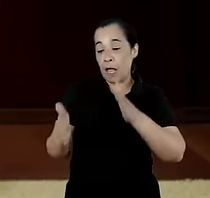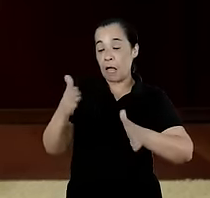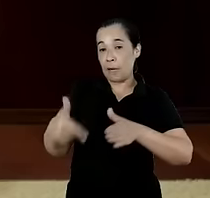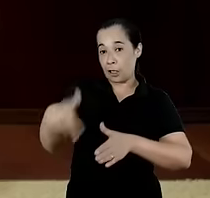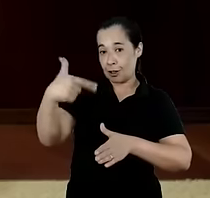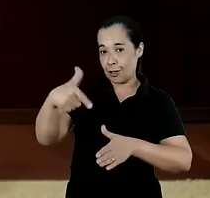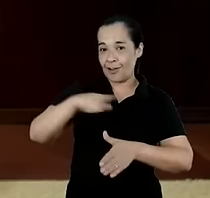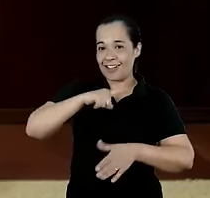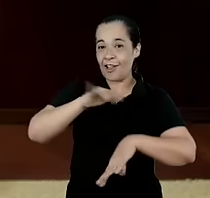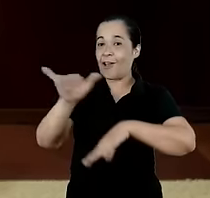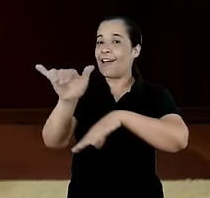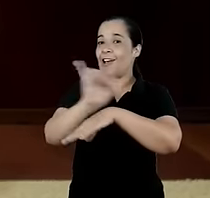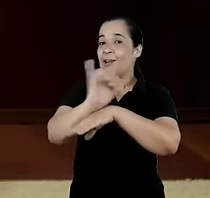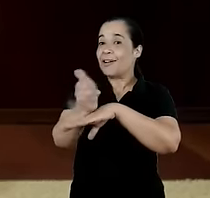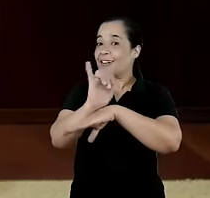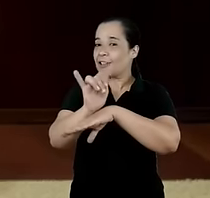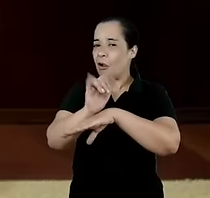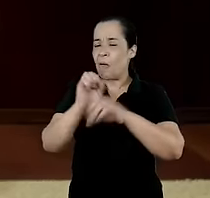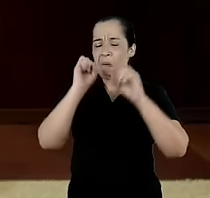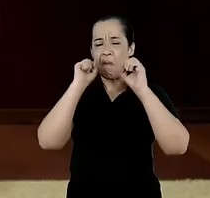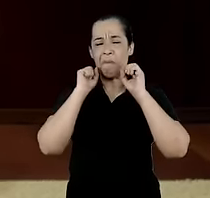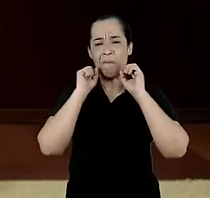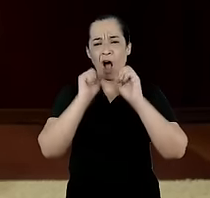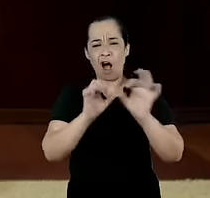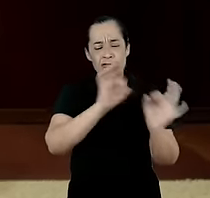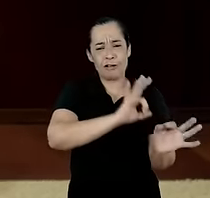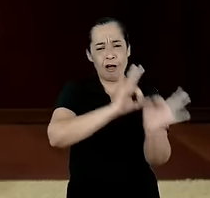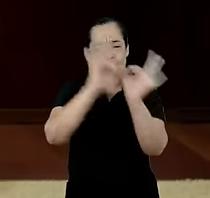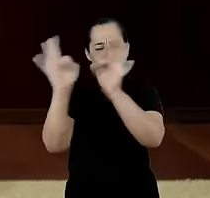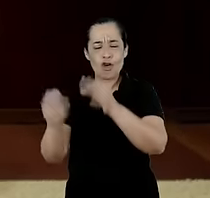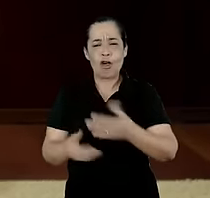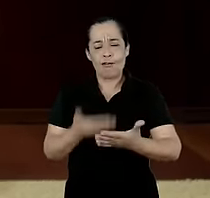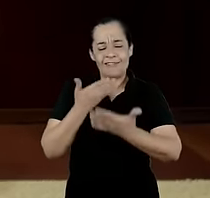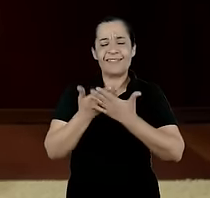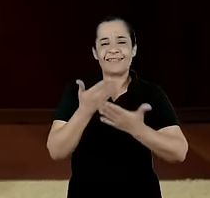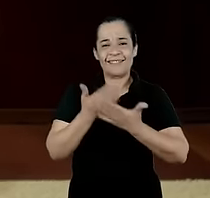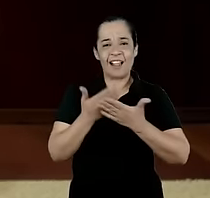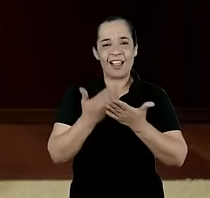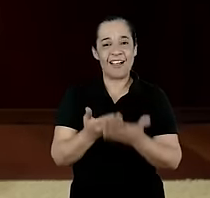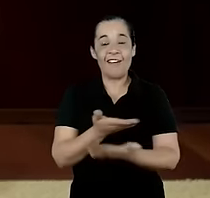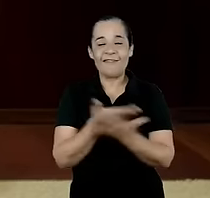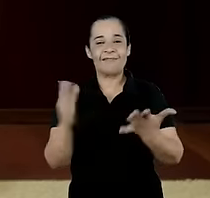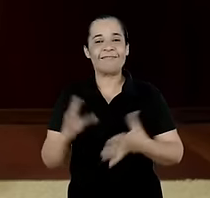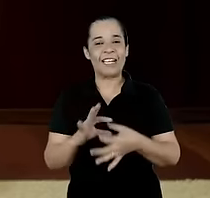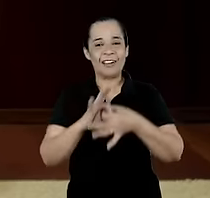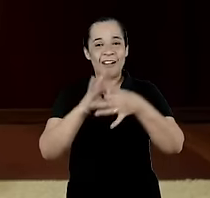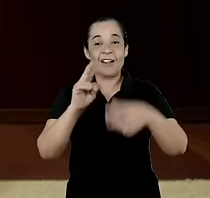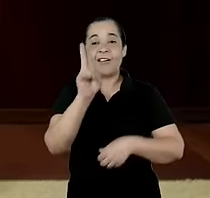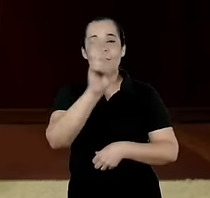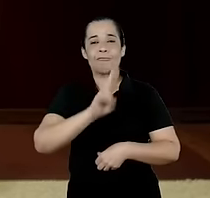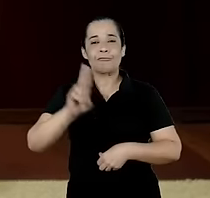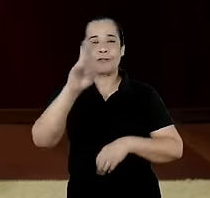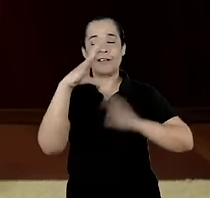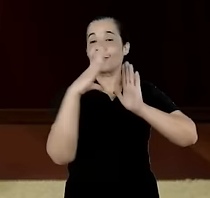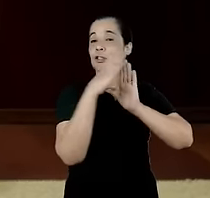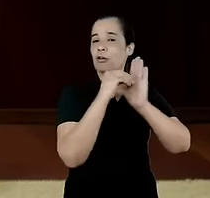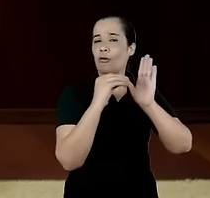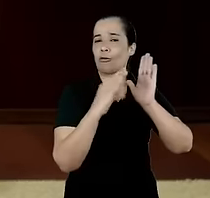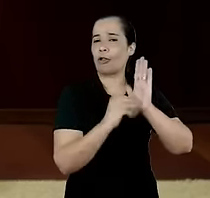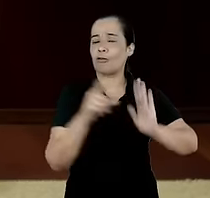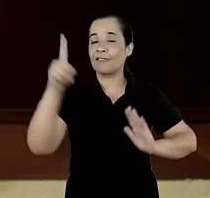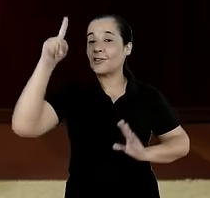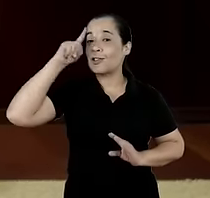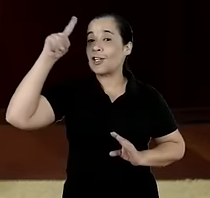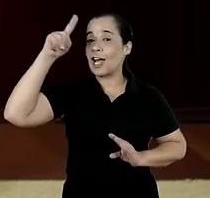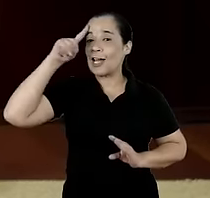para vocês acessarem consumirem estudarem fiquem à vontade para poder utilizar esse conteúdo aí no dia a dia de vocês dos estudos